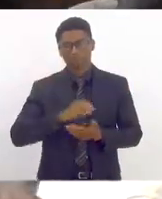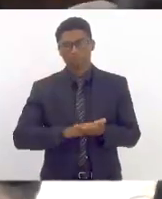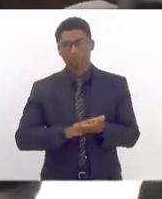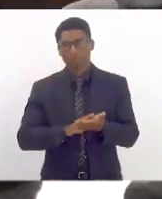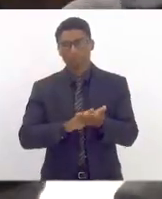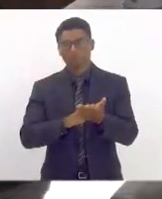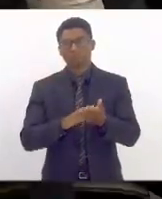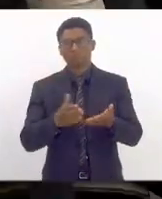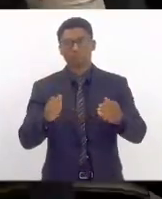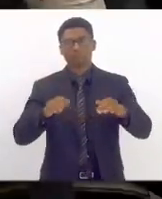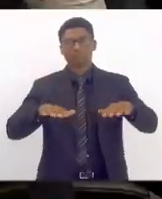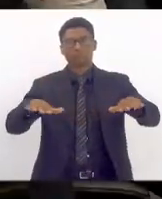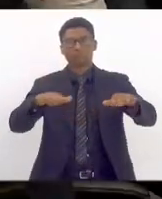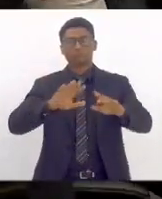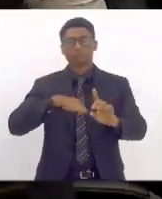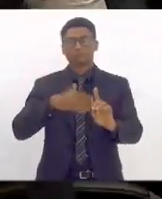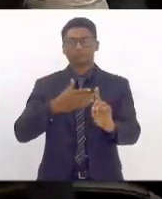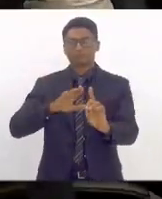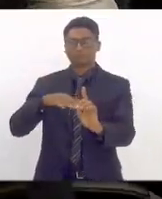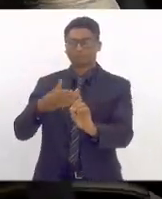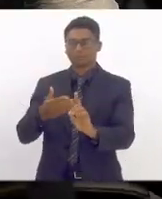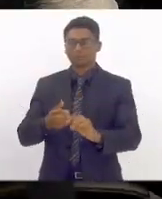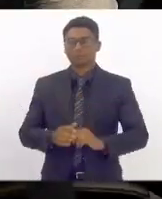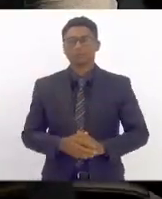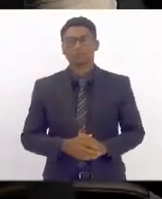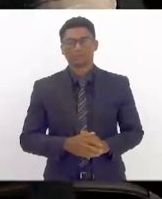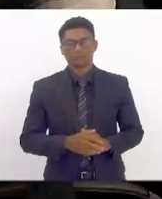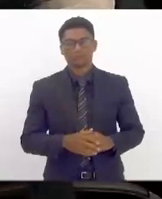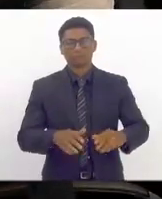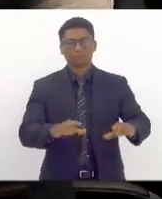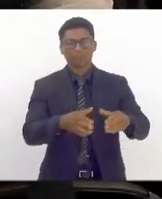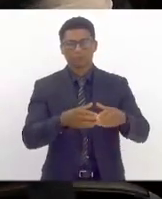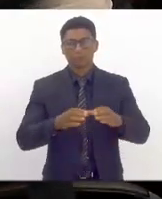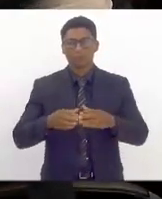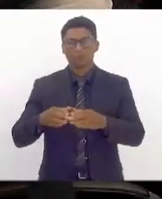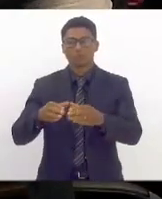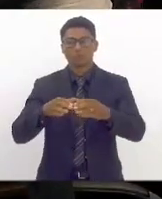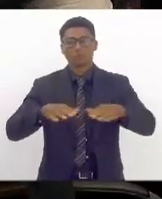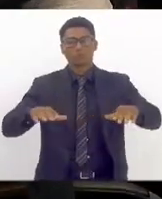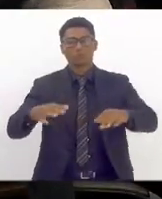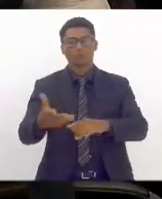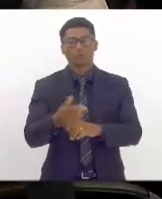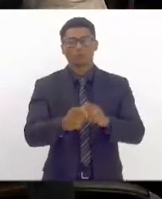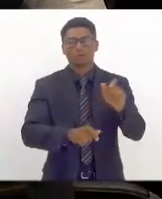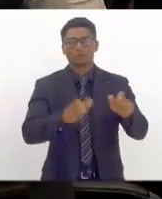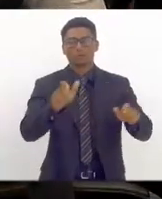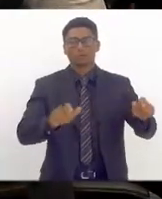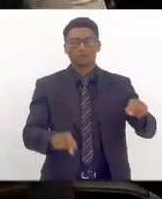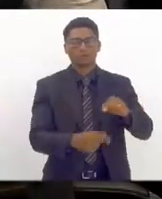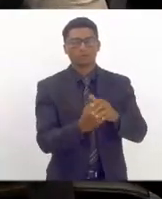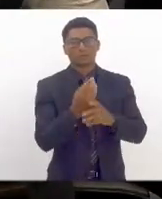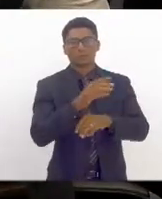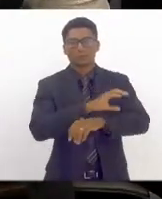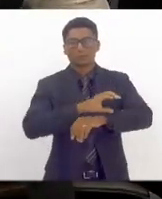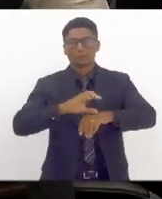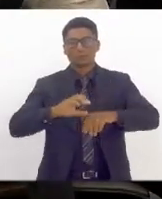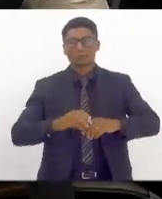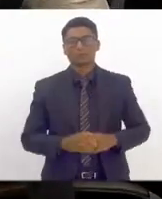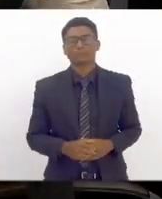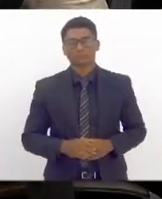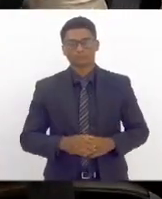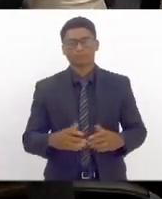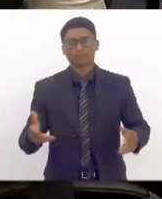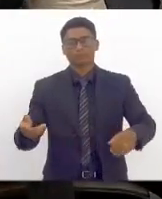a todas homenageadas homenageados grupos coletivos artistas fazedores de cultura é